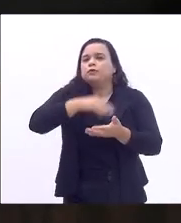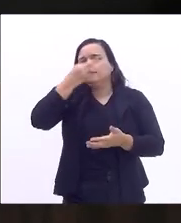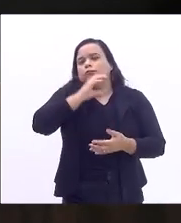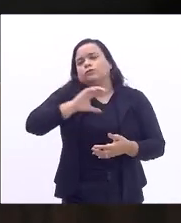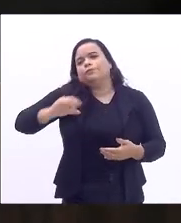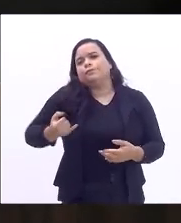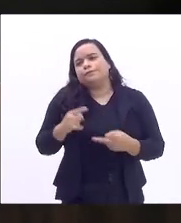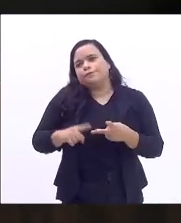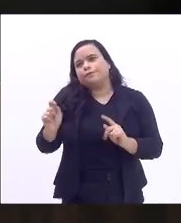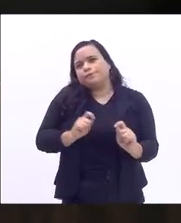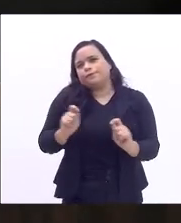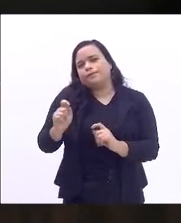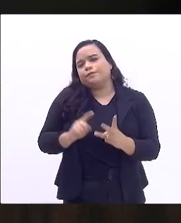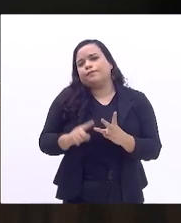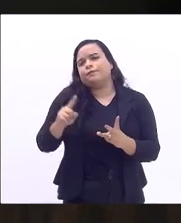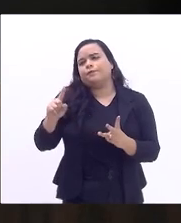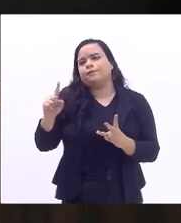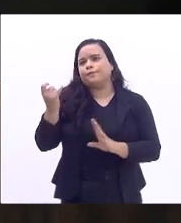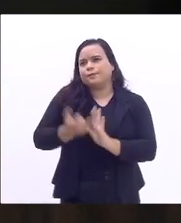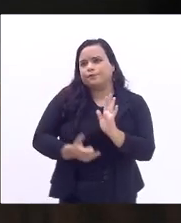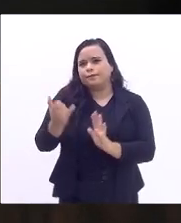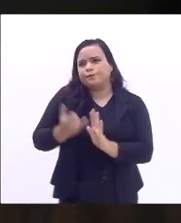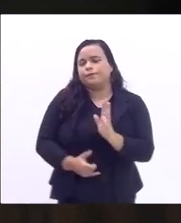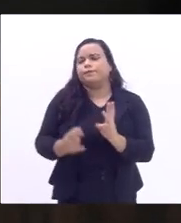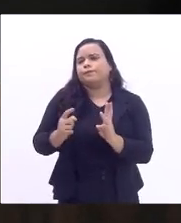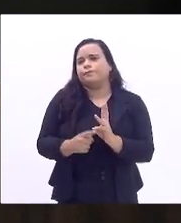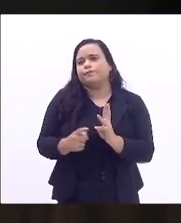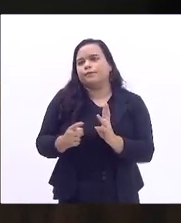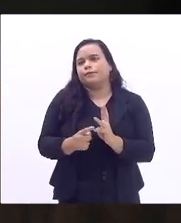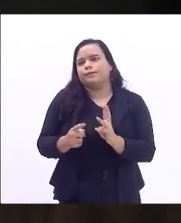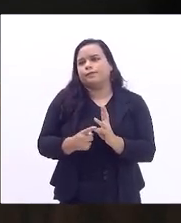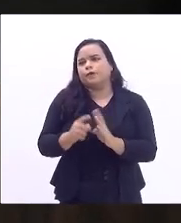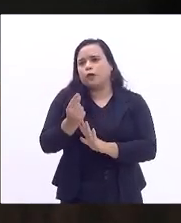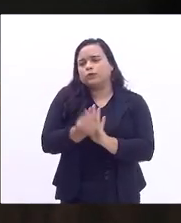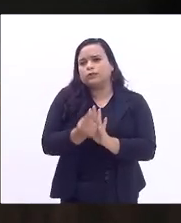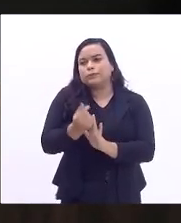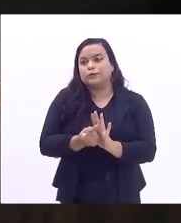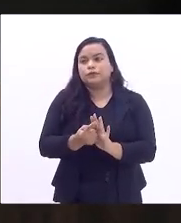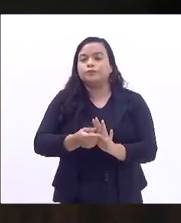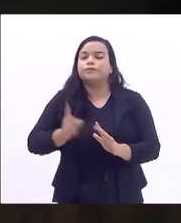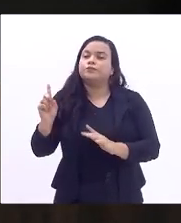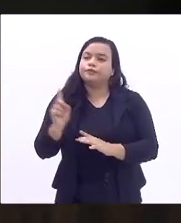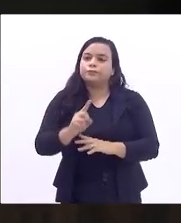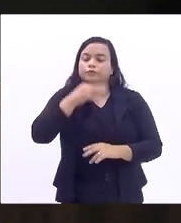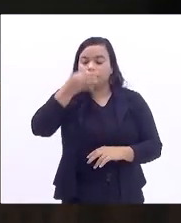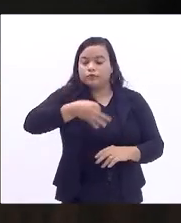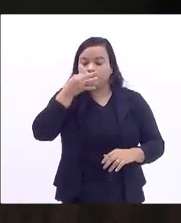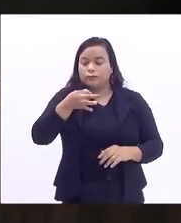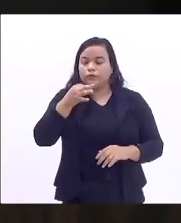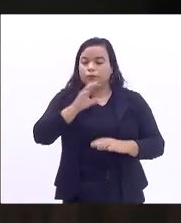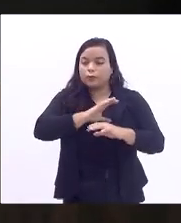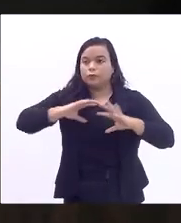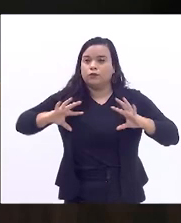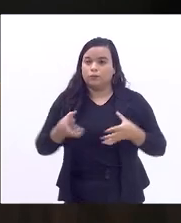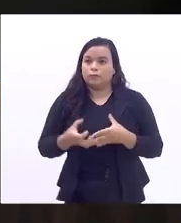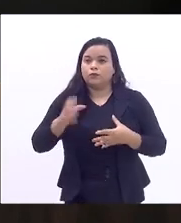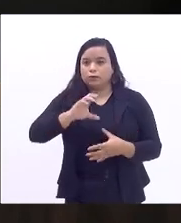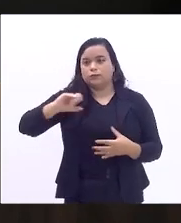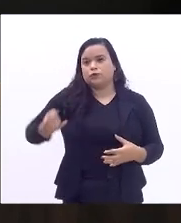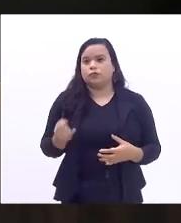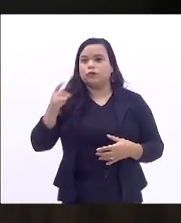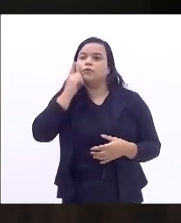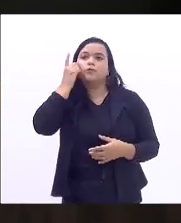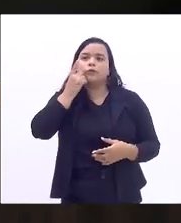comissões de quais são os disse de economia de tributação e de orçamento para emitir parecer pela comissão e quais são os